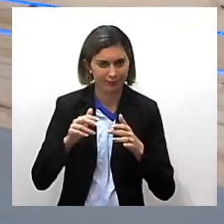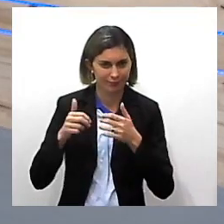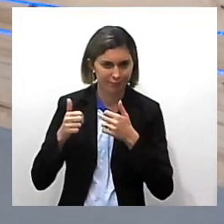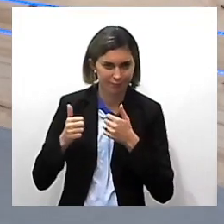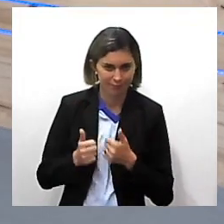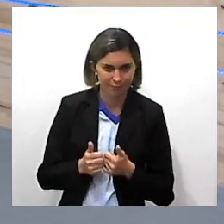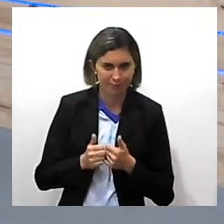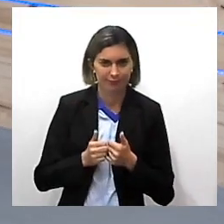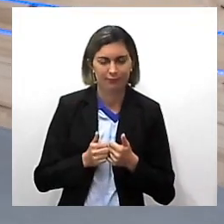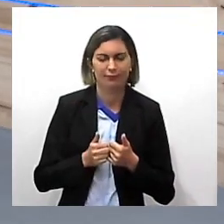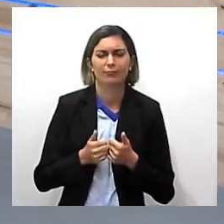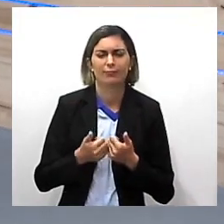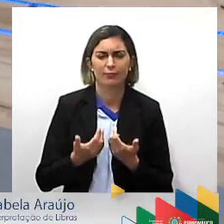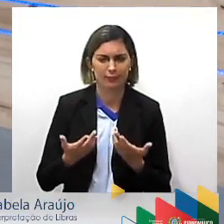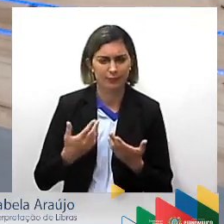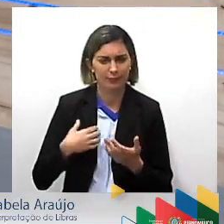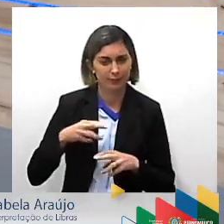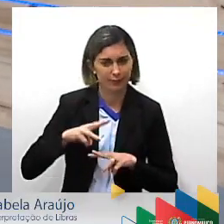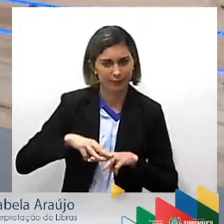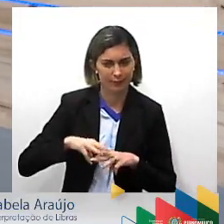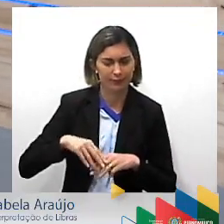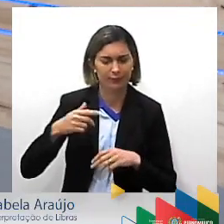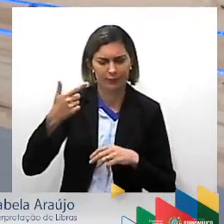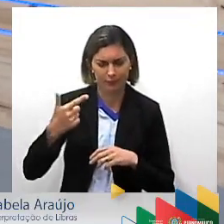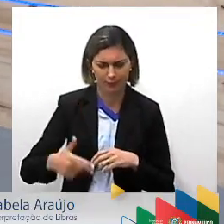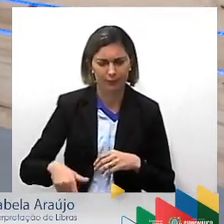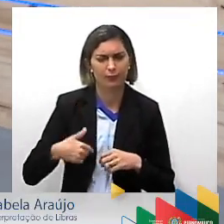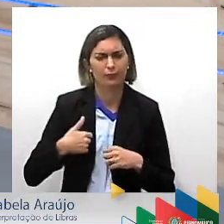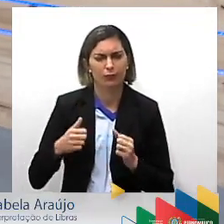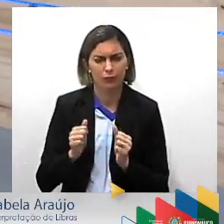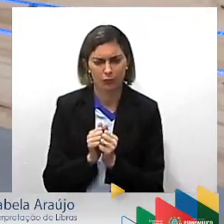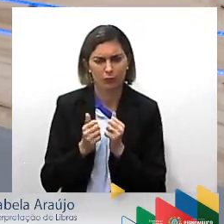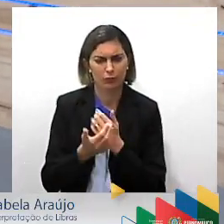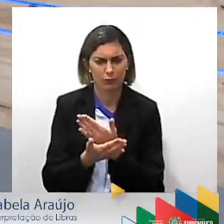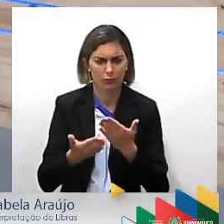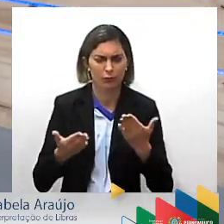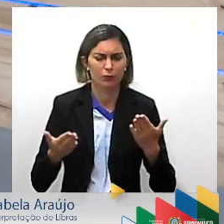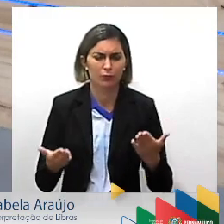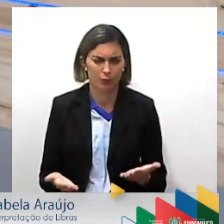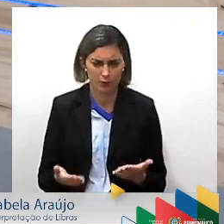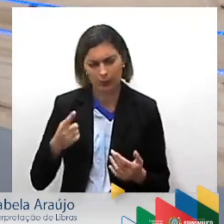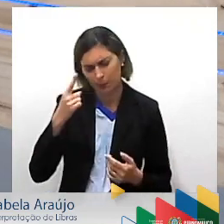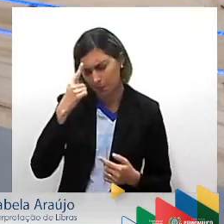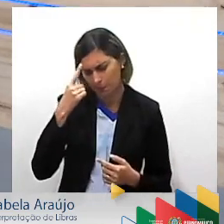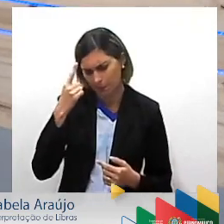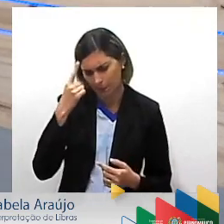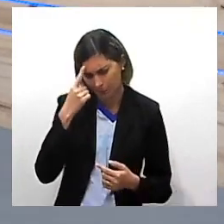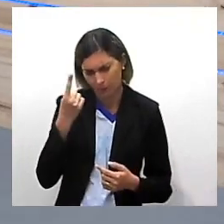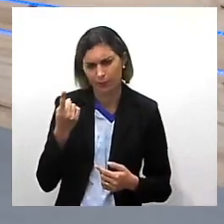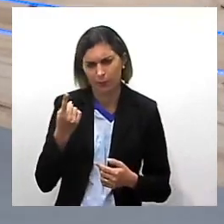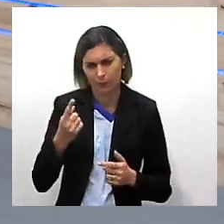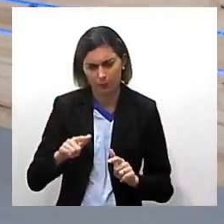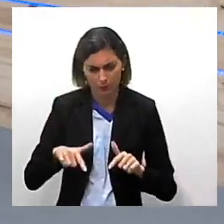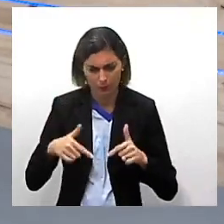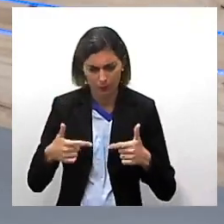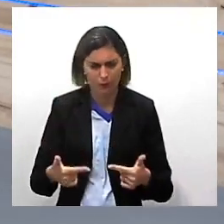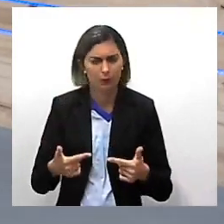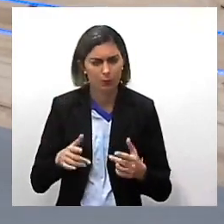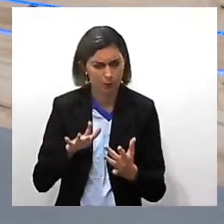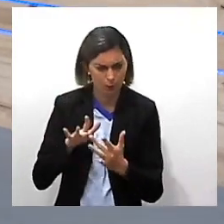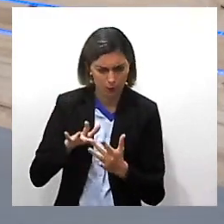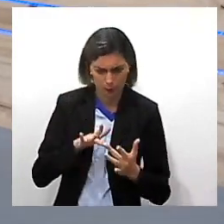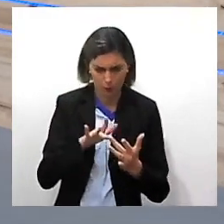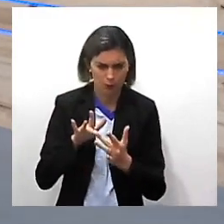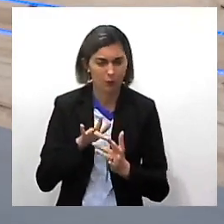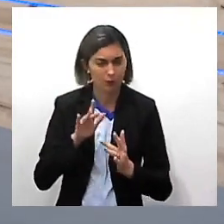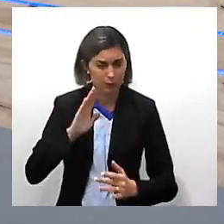Fala galera, beleza? De volta na área mais uma vez aqui com vocês, pensando, agindo,